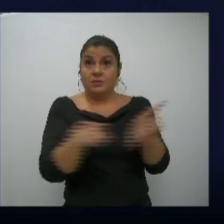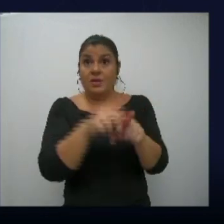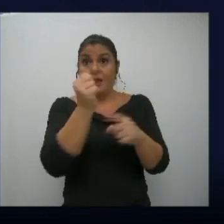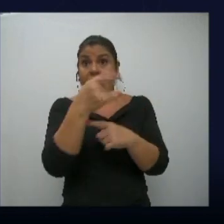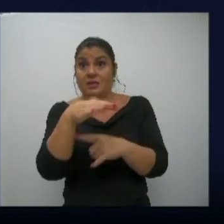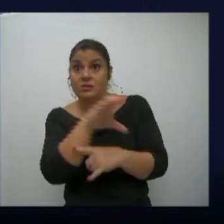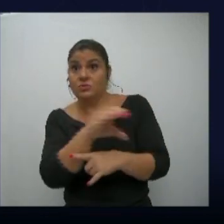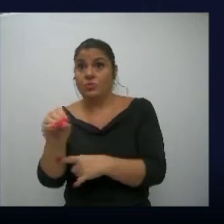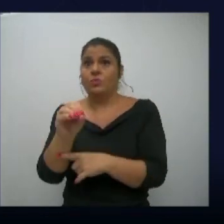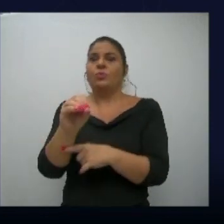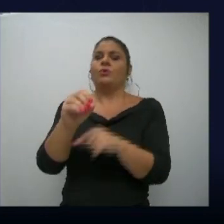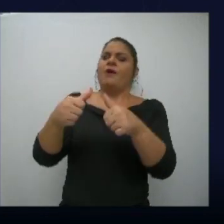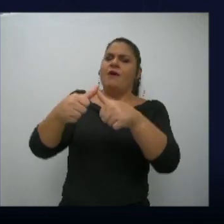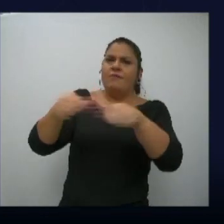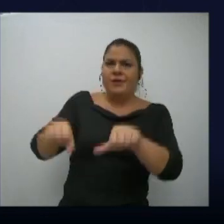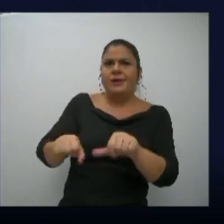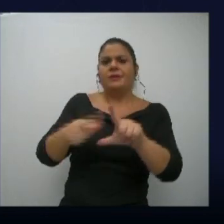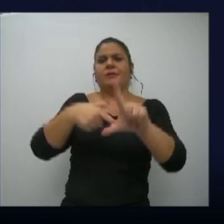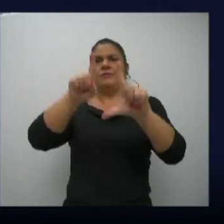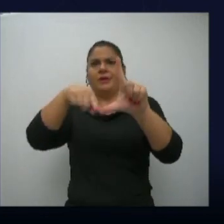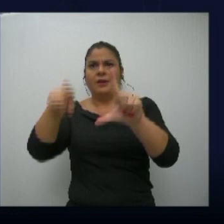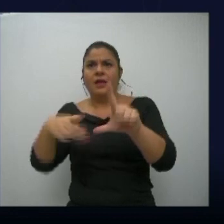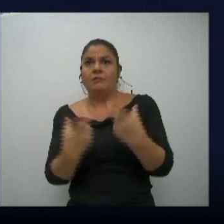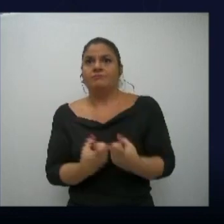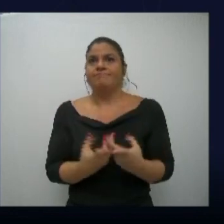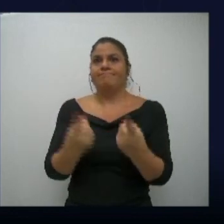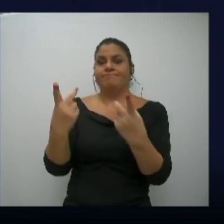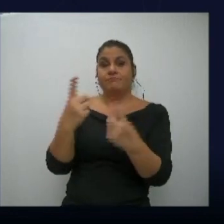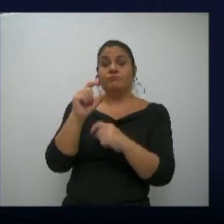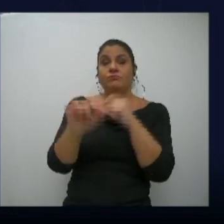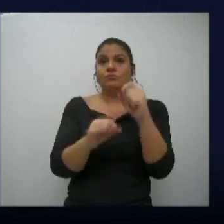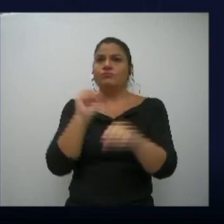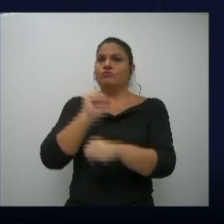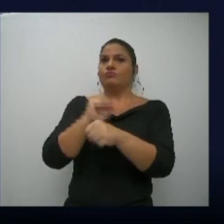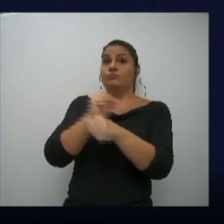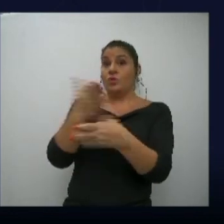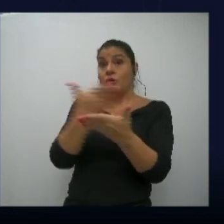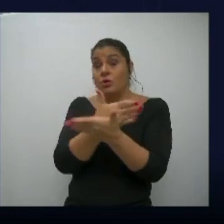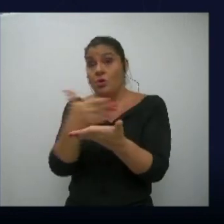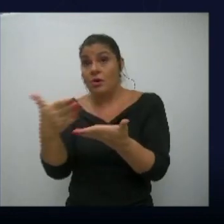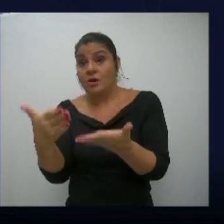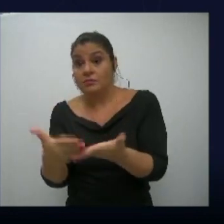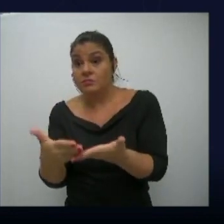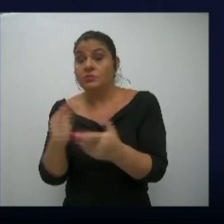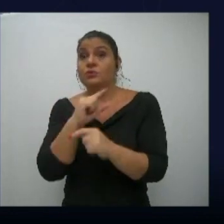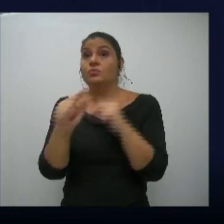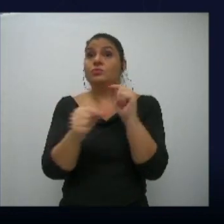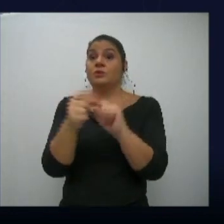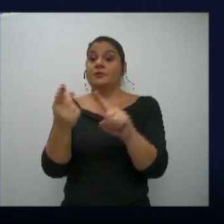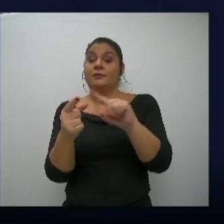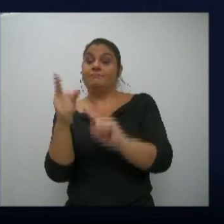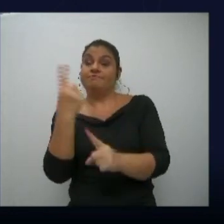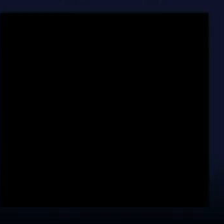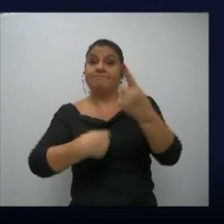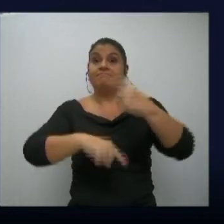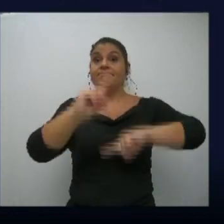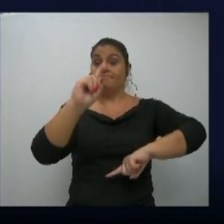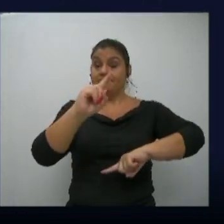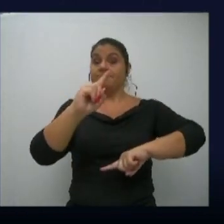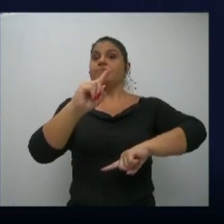né no mercado de renda fixa agenda variável tanto esperou agora tá começando é um começo dessa transformação